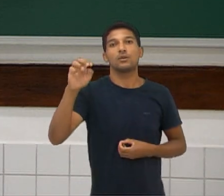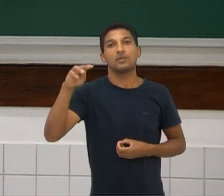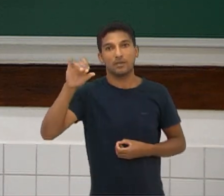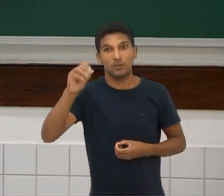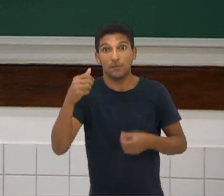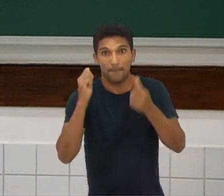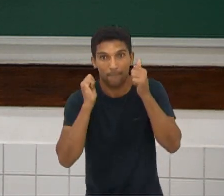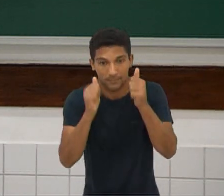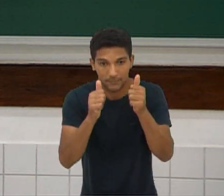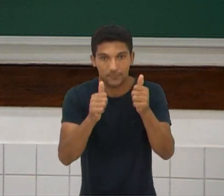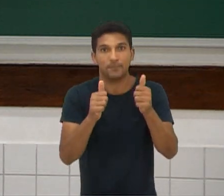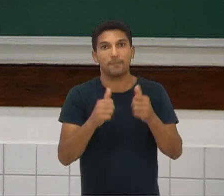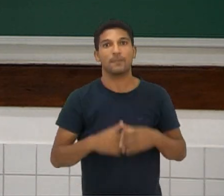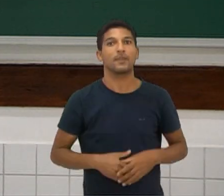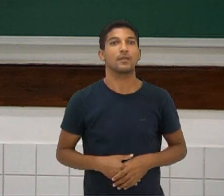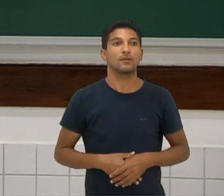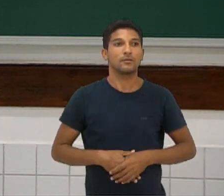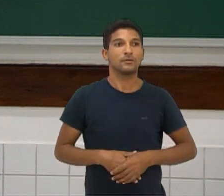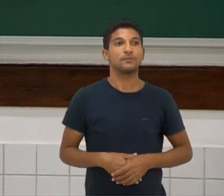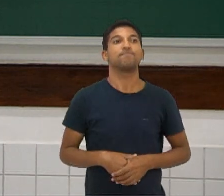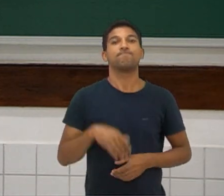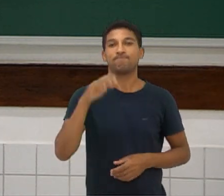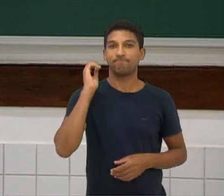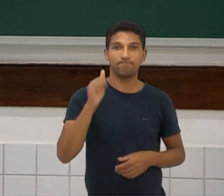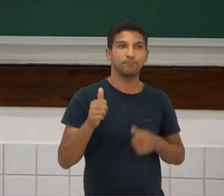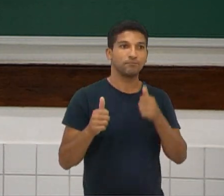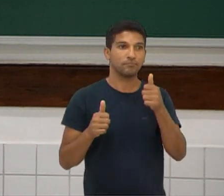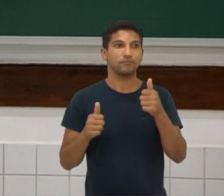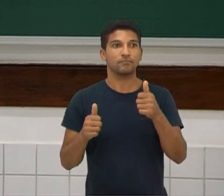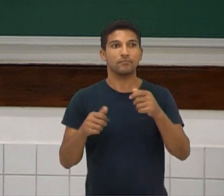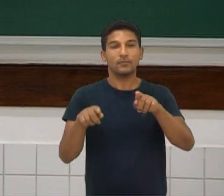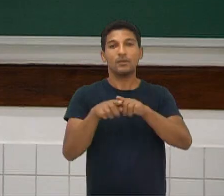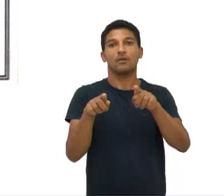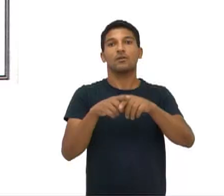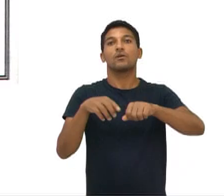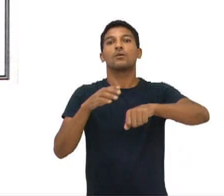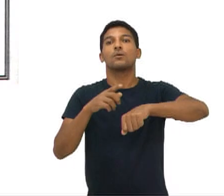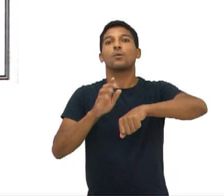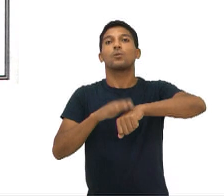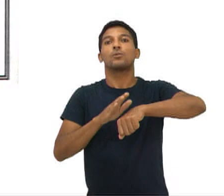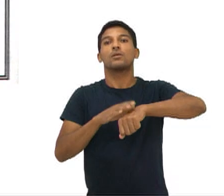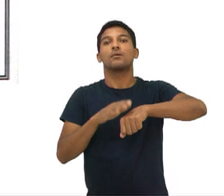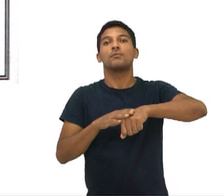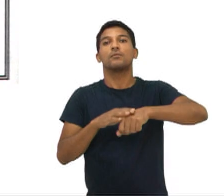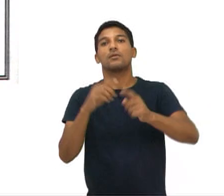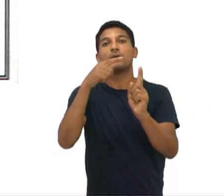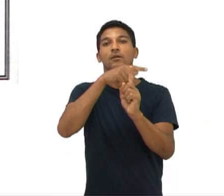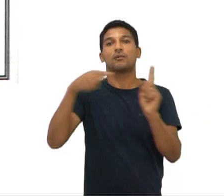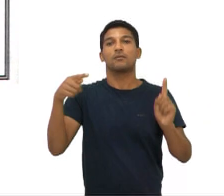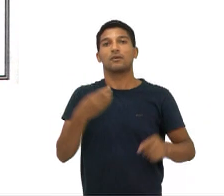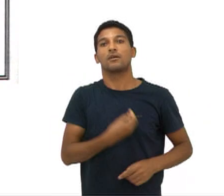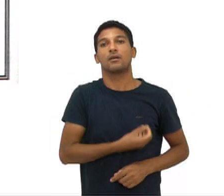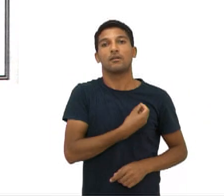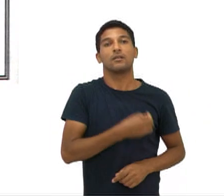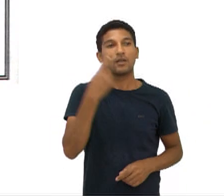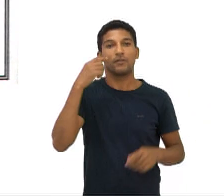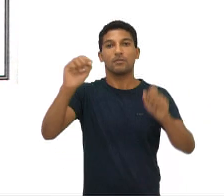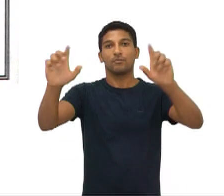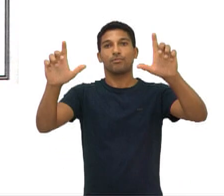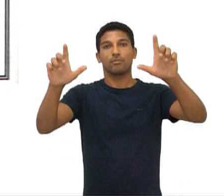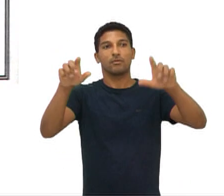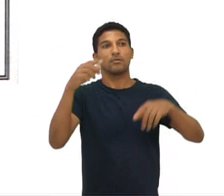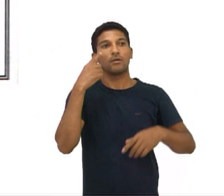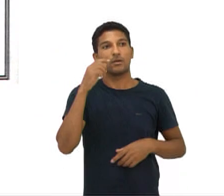bom? Tranquilo? Beleza, professor. E o tempo de meia-vida, né? Tempo de meia-vida, pode colocar na tela a produção,